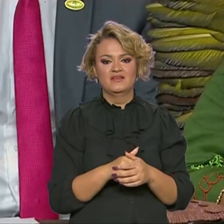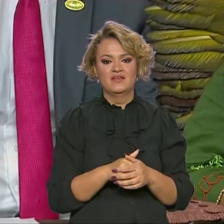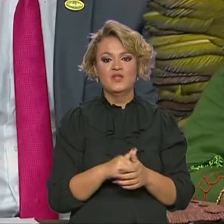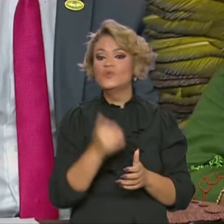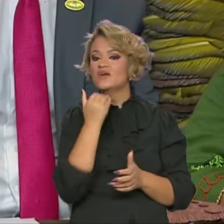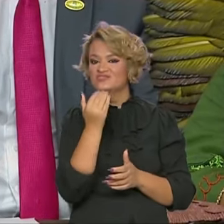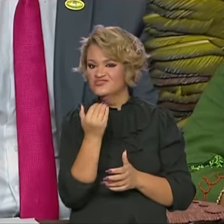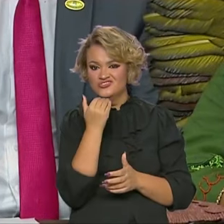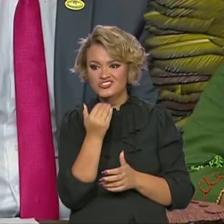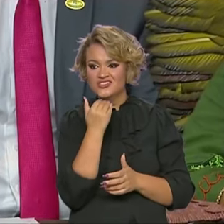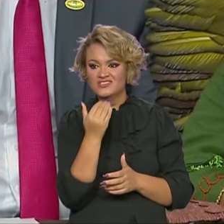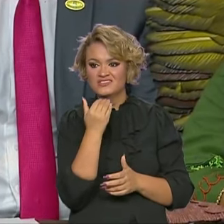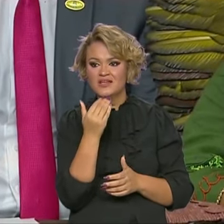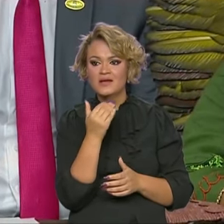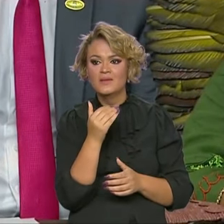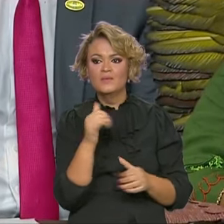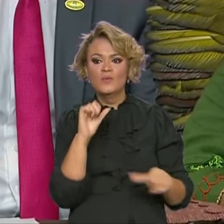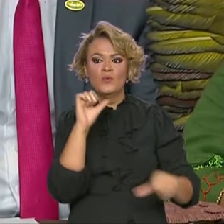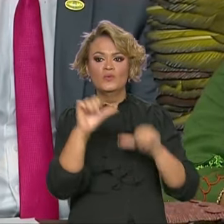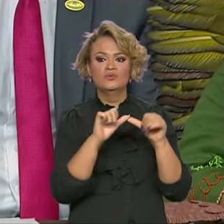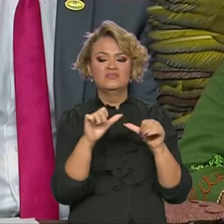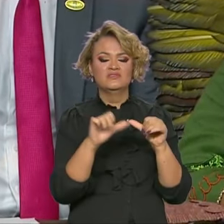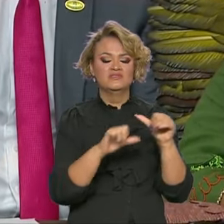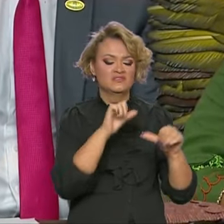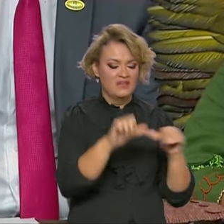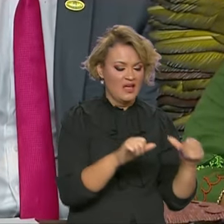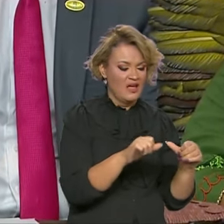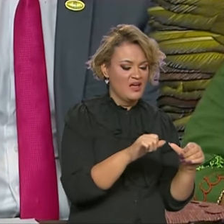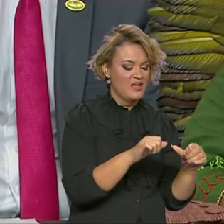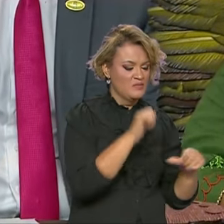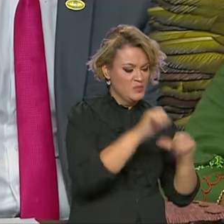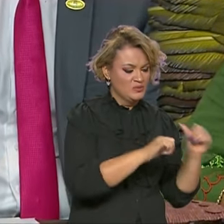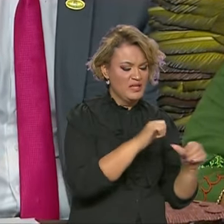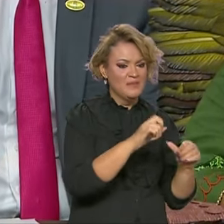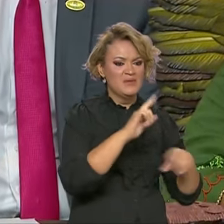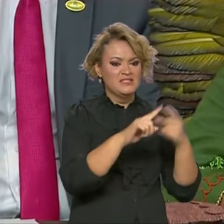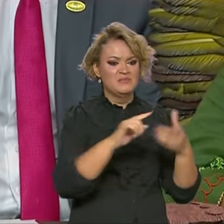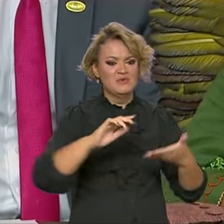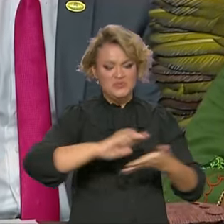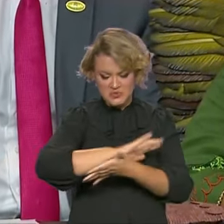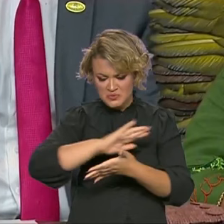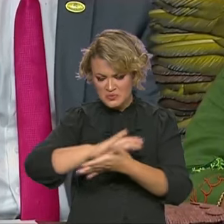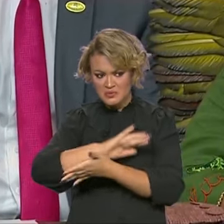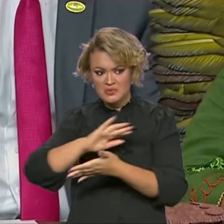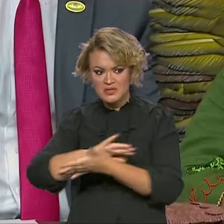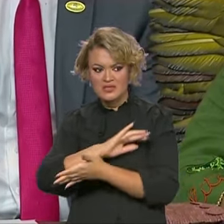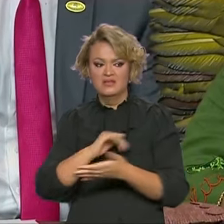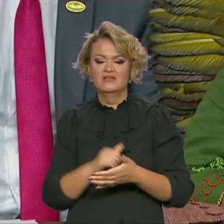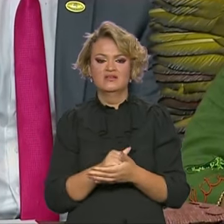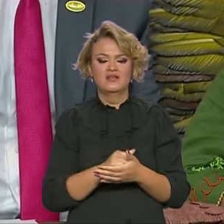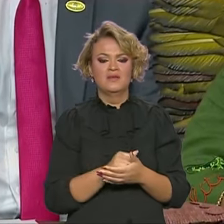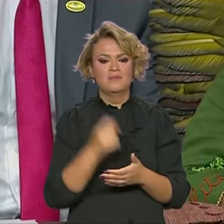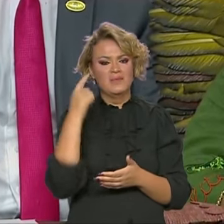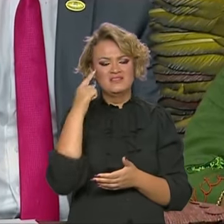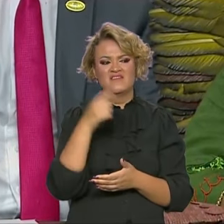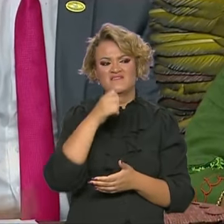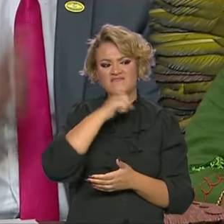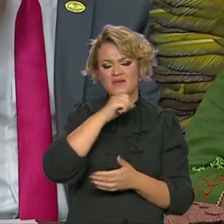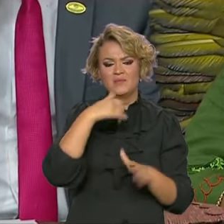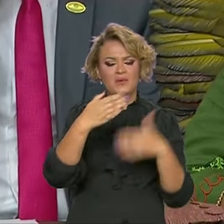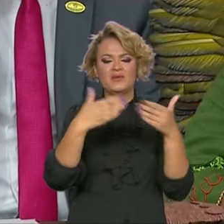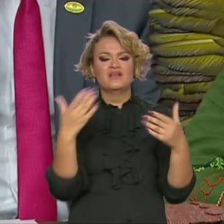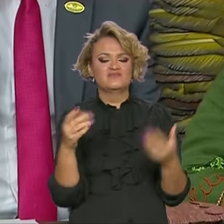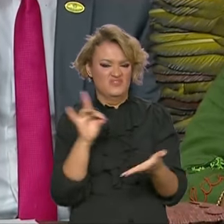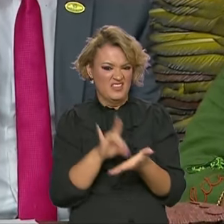servirá transformar para produzir destruição mistificada numa visão ultrapassada de